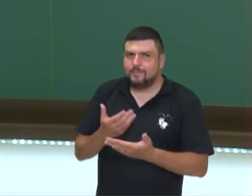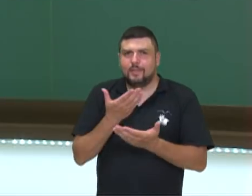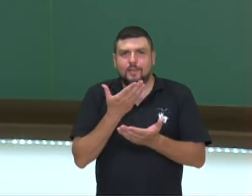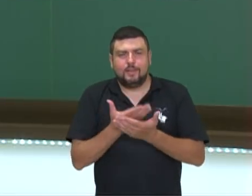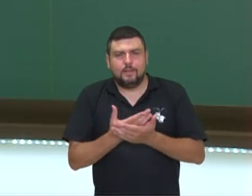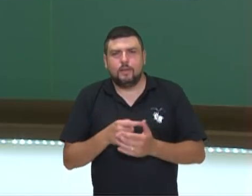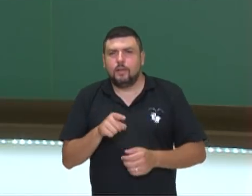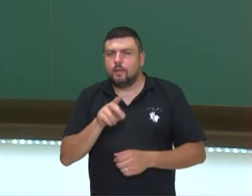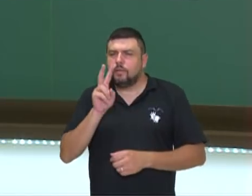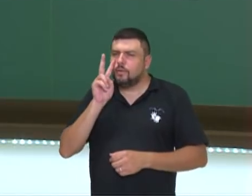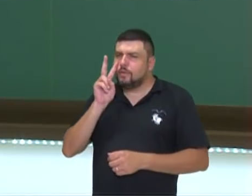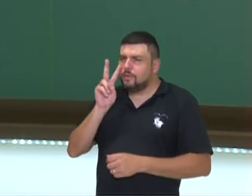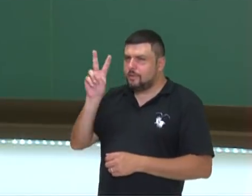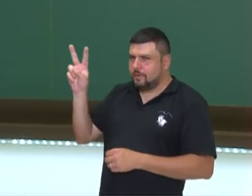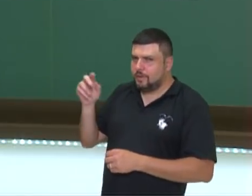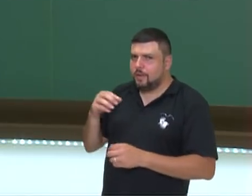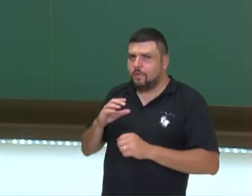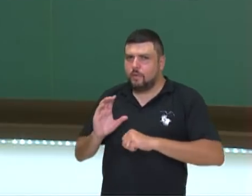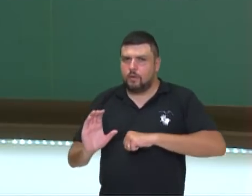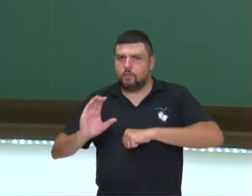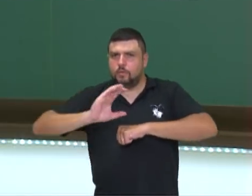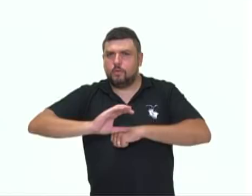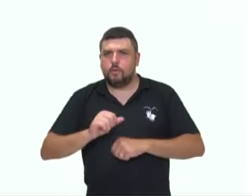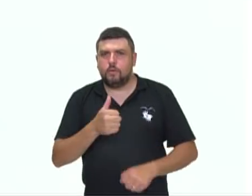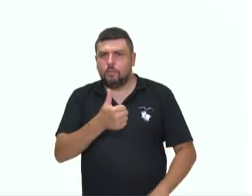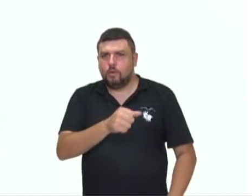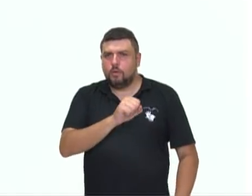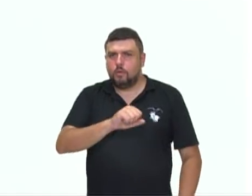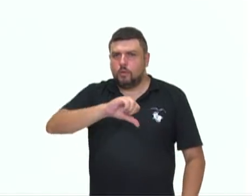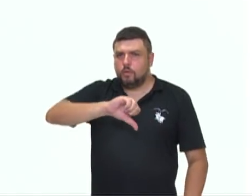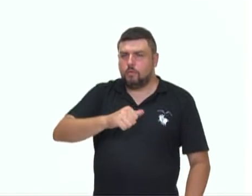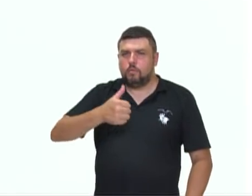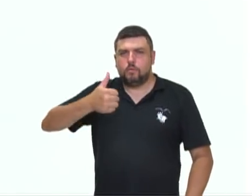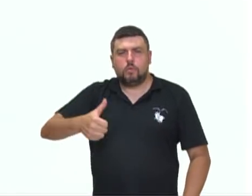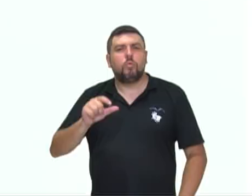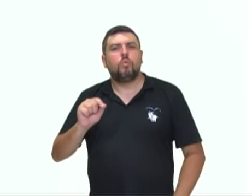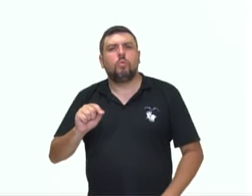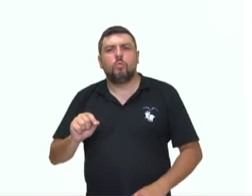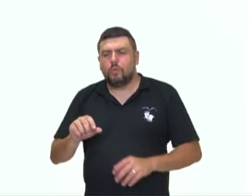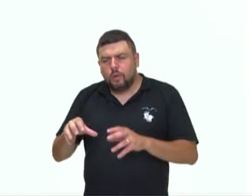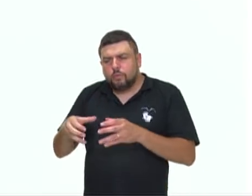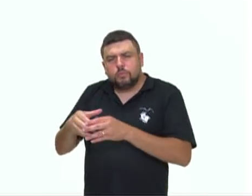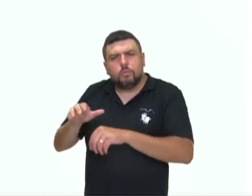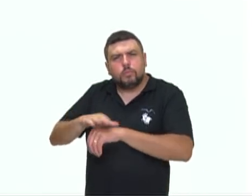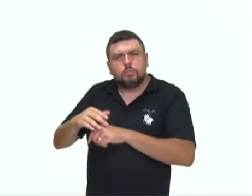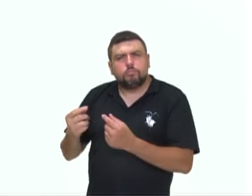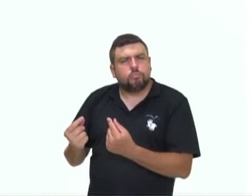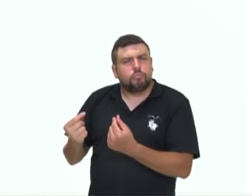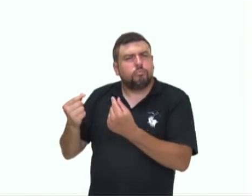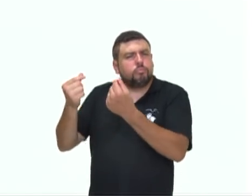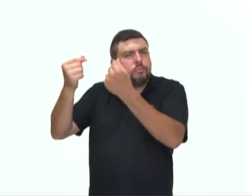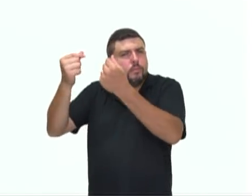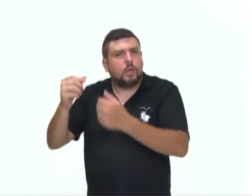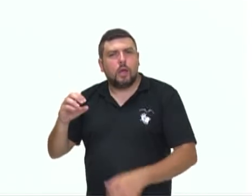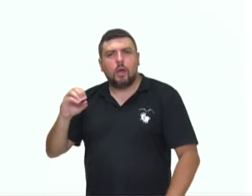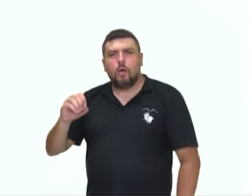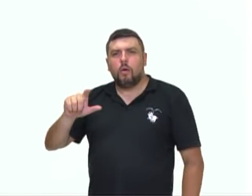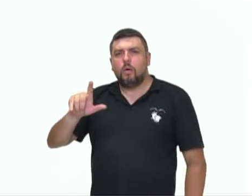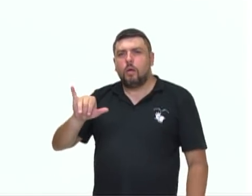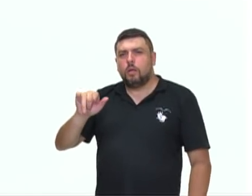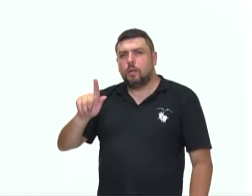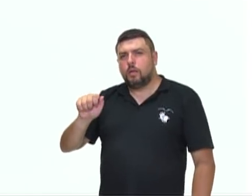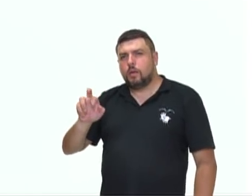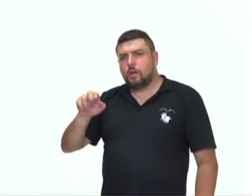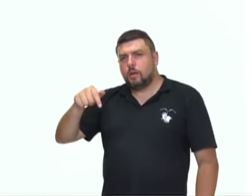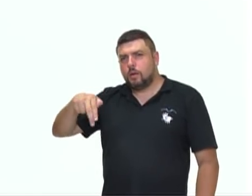Constituição de 1891 garantiu o domínio das classes mais ricas, chamadas oligarquias, por